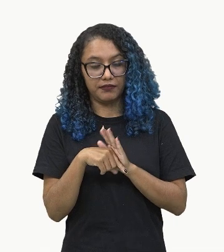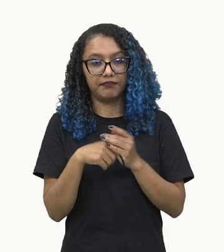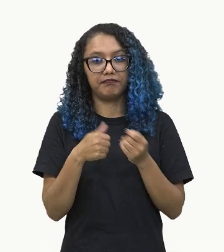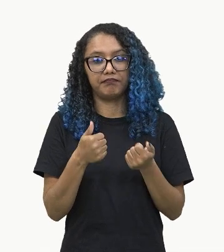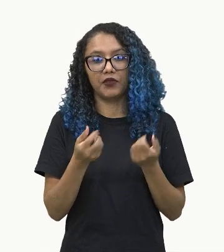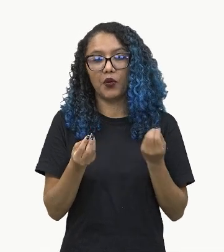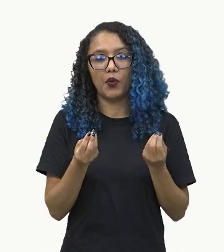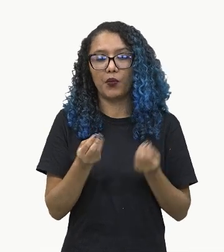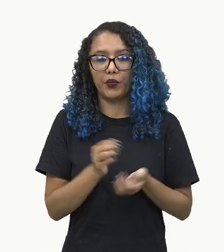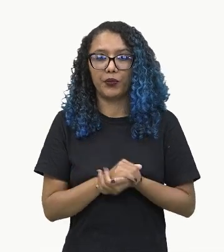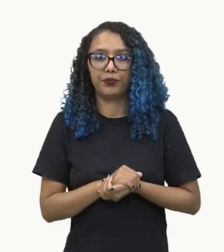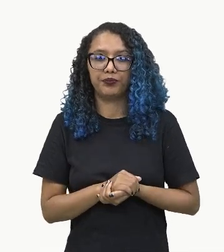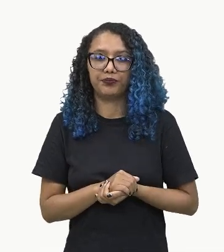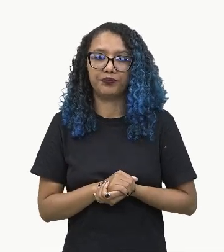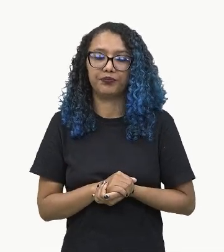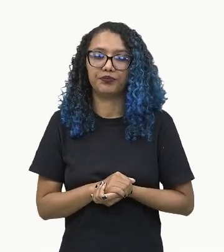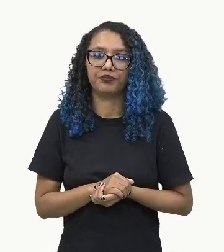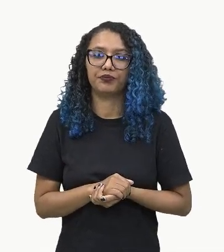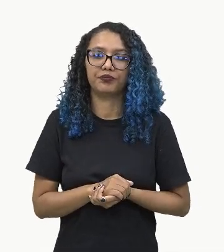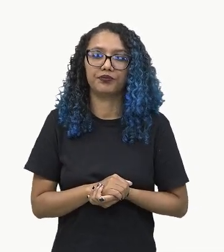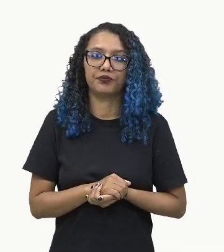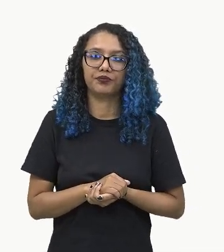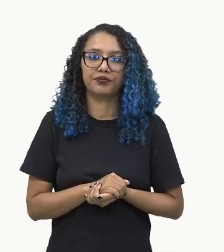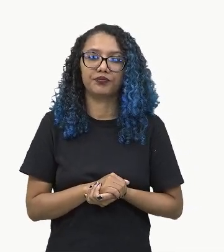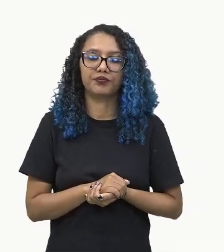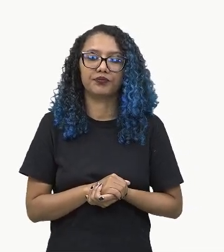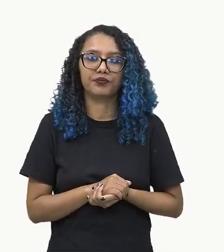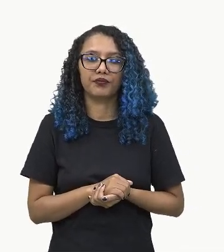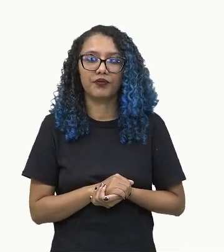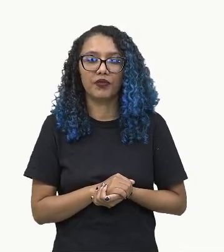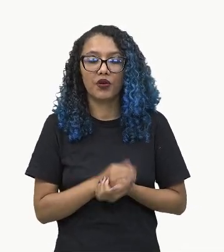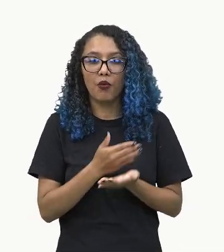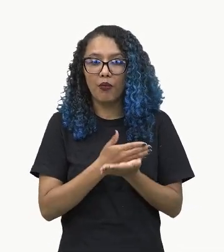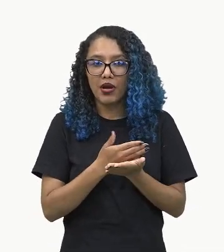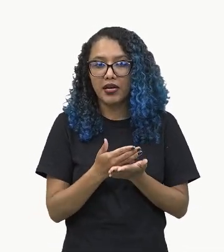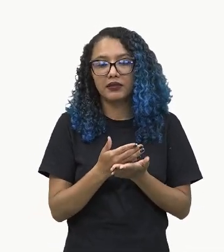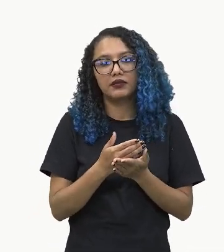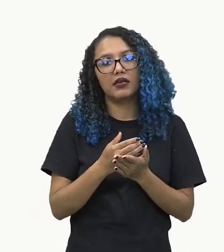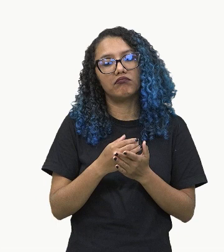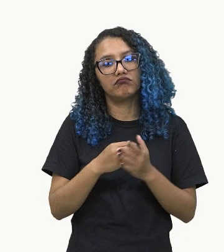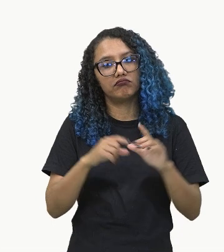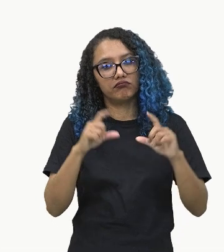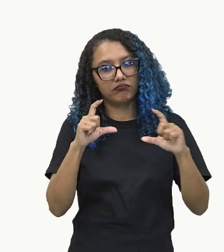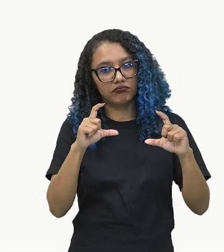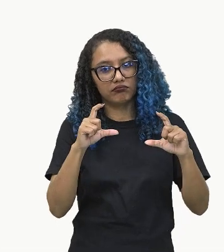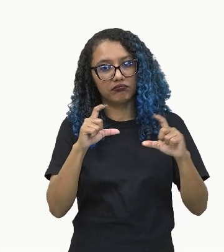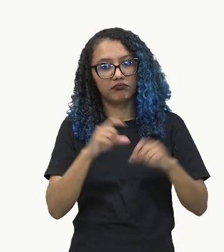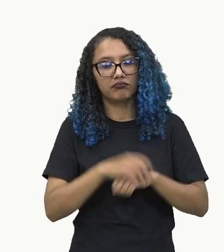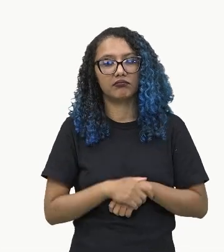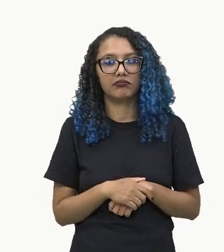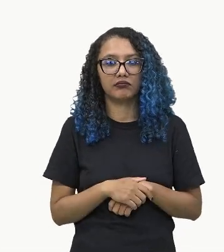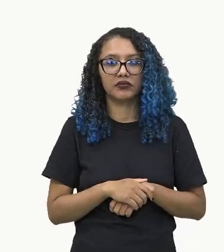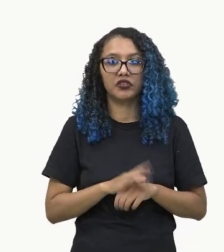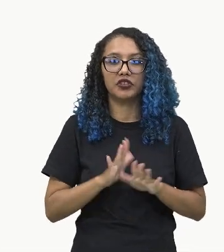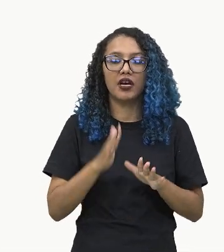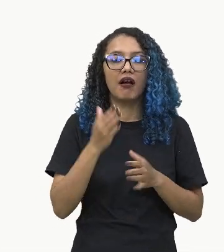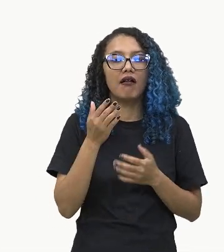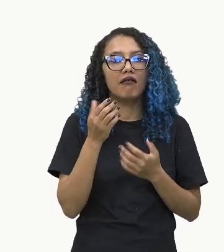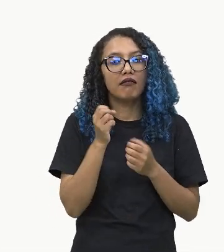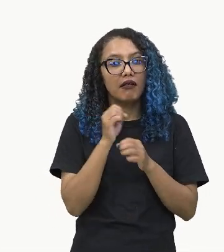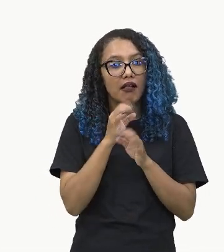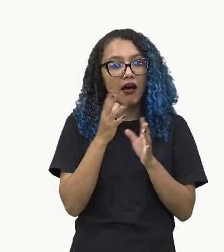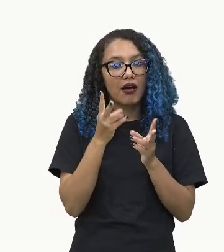da soma pela diferença? Eu já vou abrindo meus parênteses. E aí, ó, agora já está claro de ver que eu